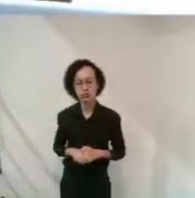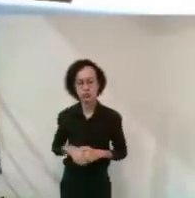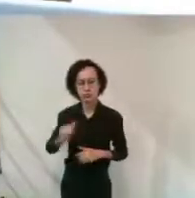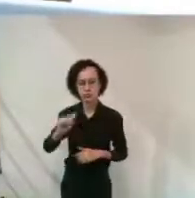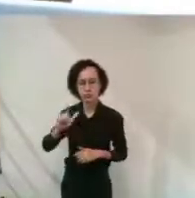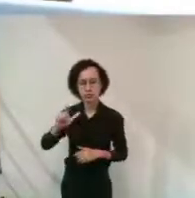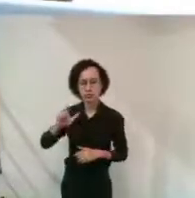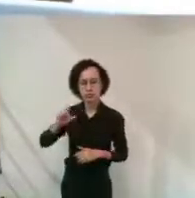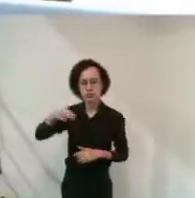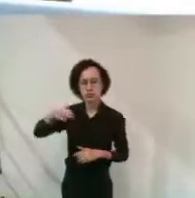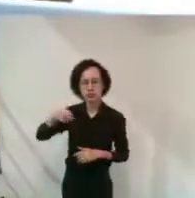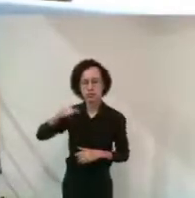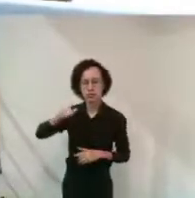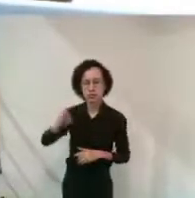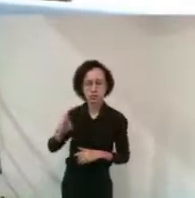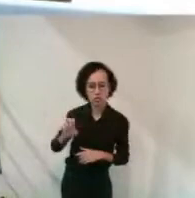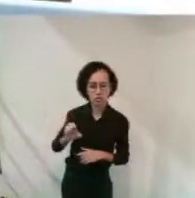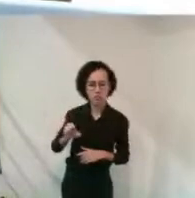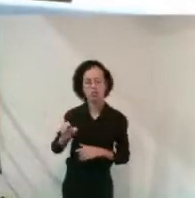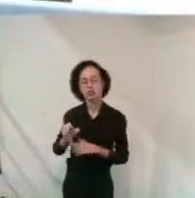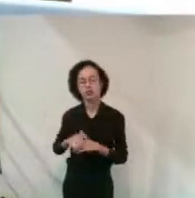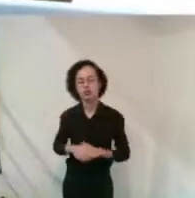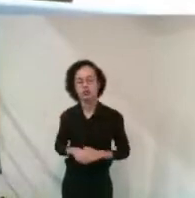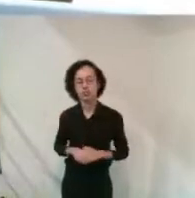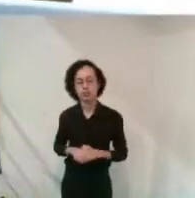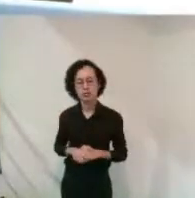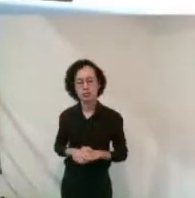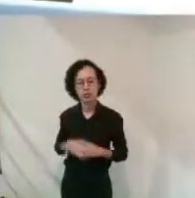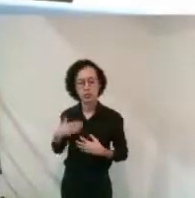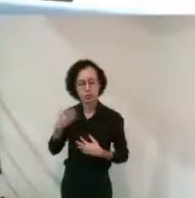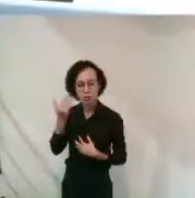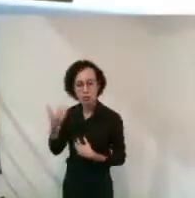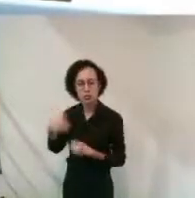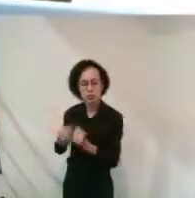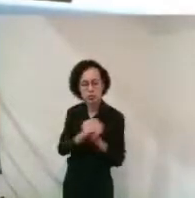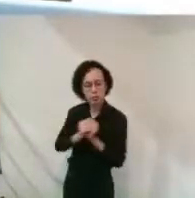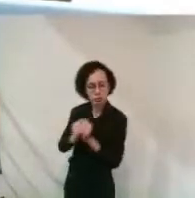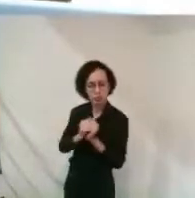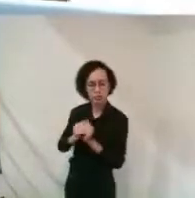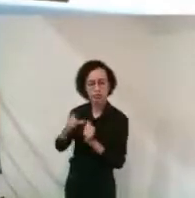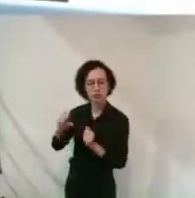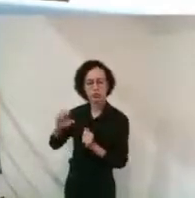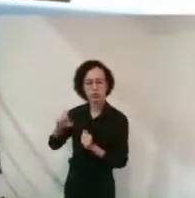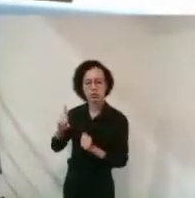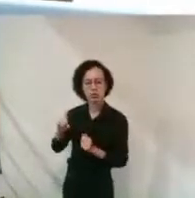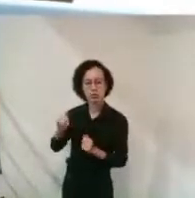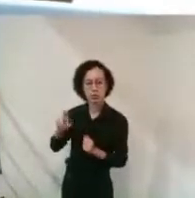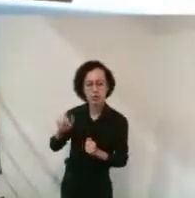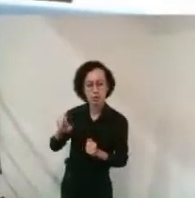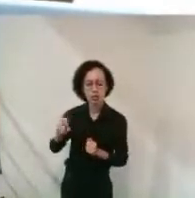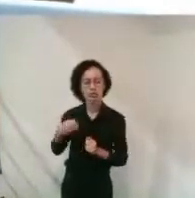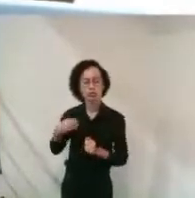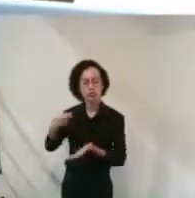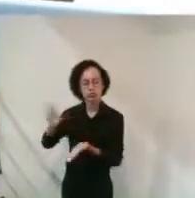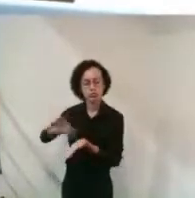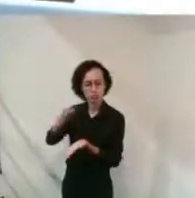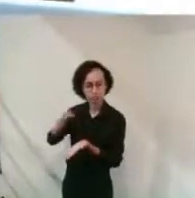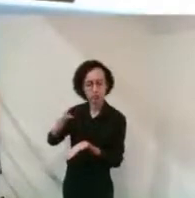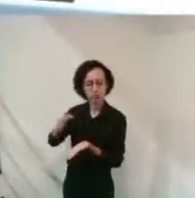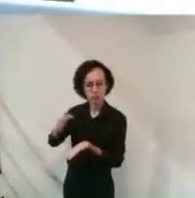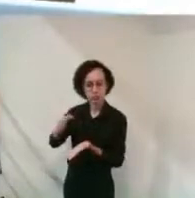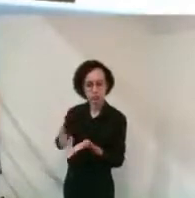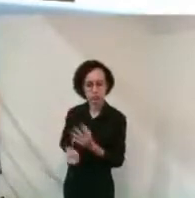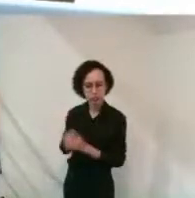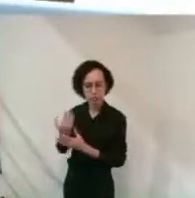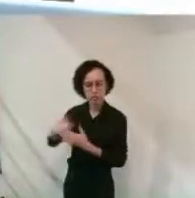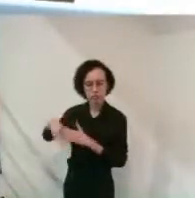Alexandre Gaio, da nossa querida Abrampa, da qual tive a honra, junto com o Eduardo, aqui presente, de assinar a ficha de criação